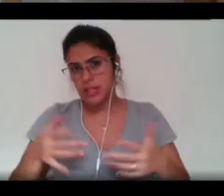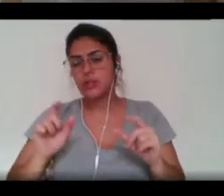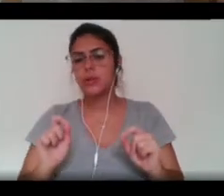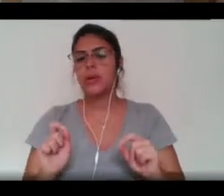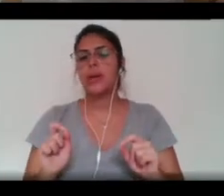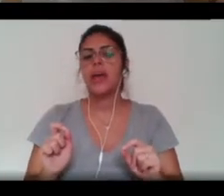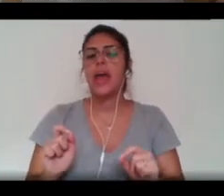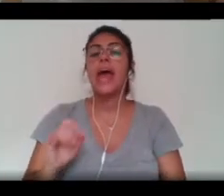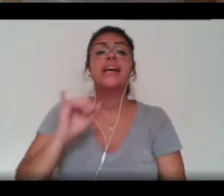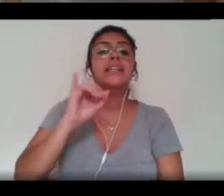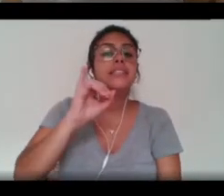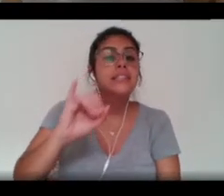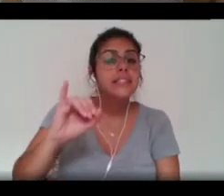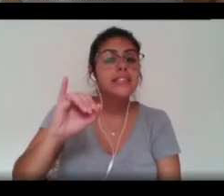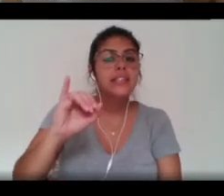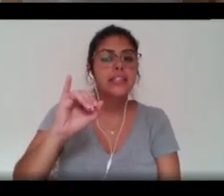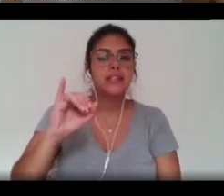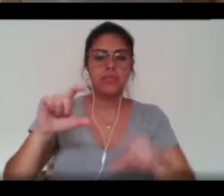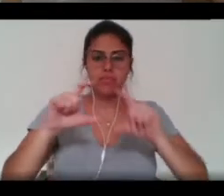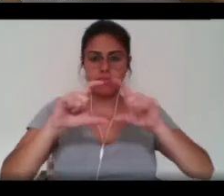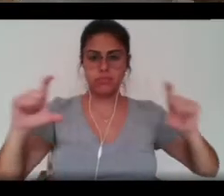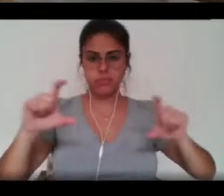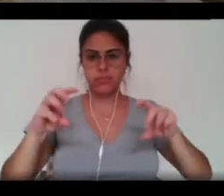falando que para essa equação aqui, ó,